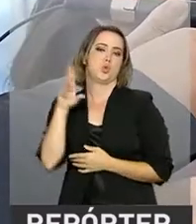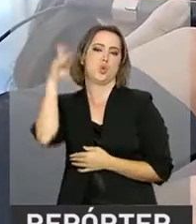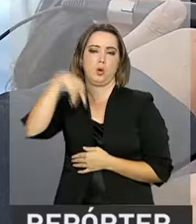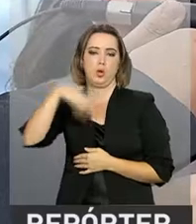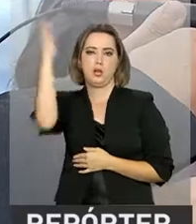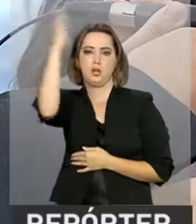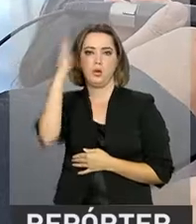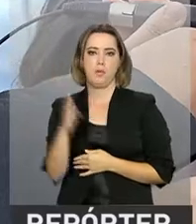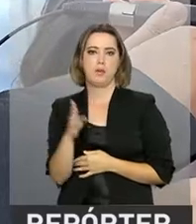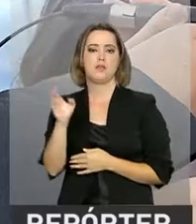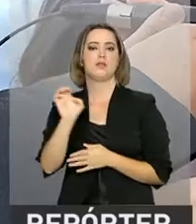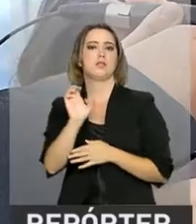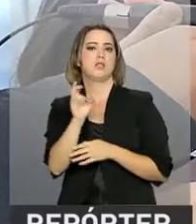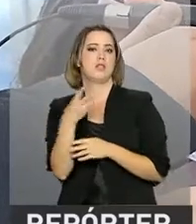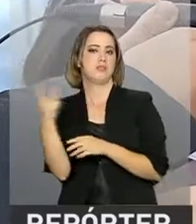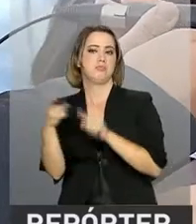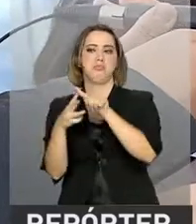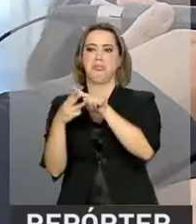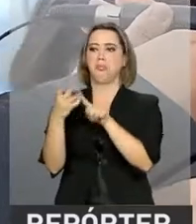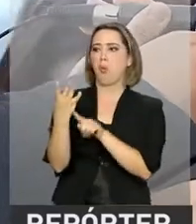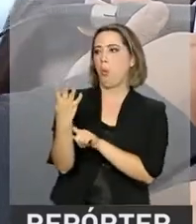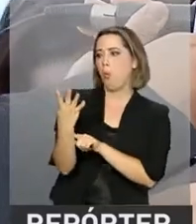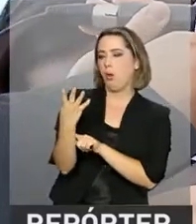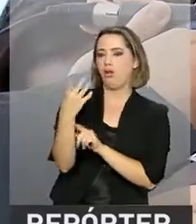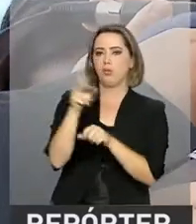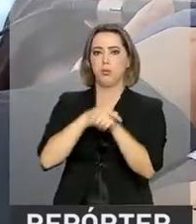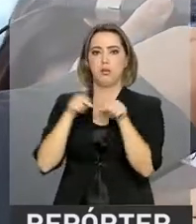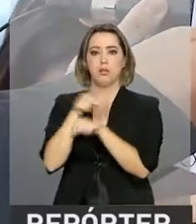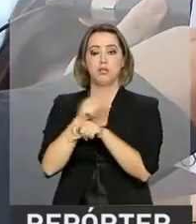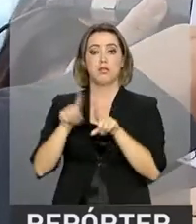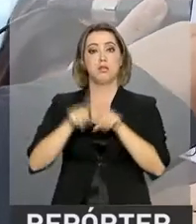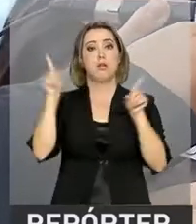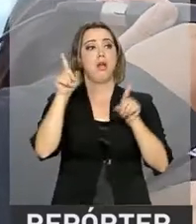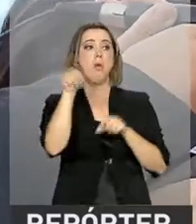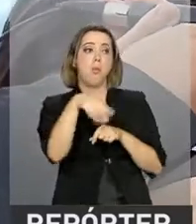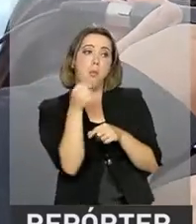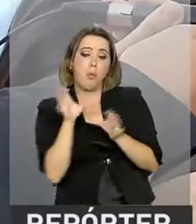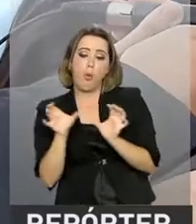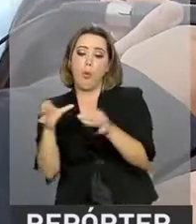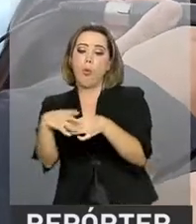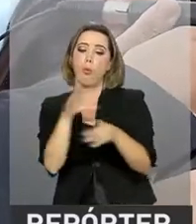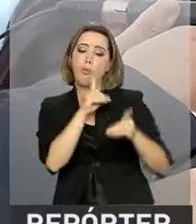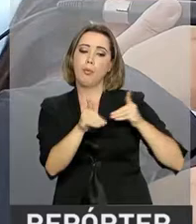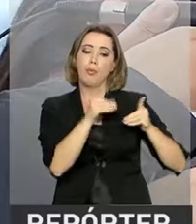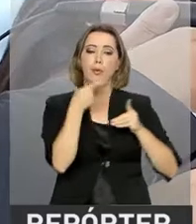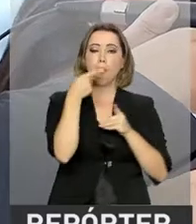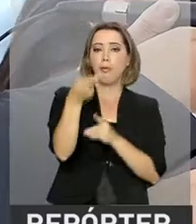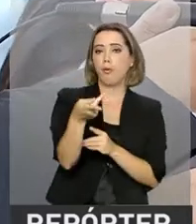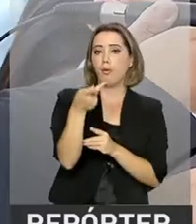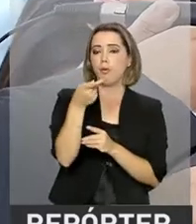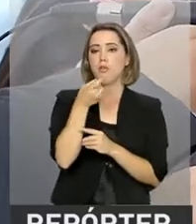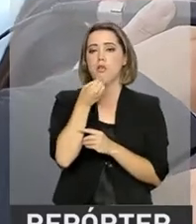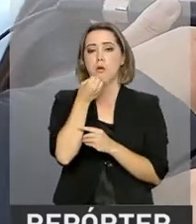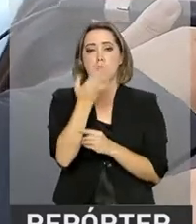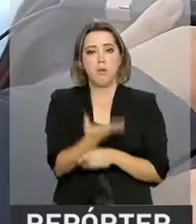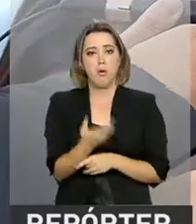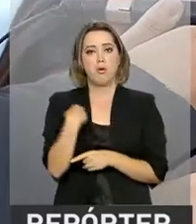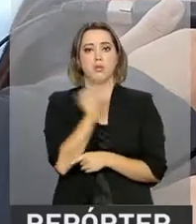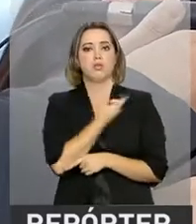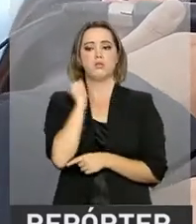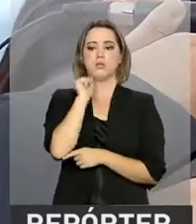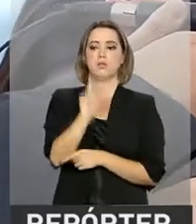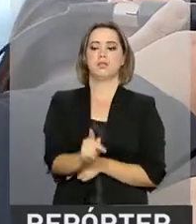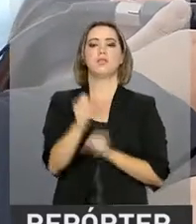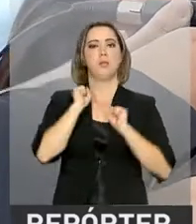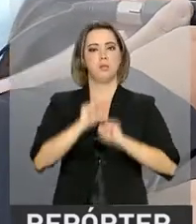Brasil, no Equador, no Norte da África e no Oriente Médio. Ah, porque seria muito bom se nós tivéssemos uma Previdência